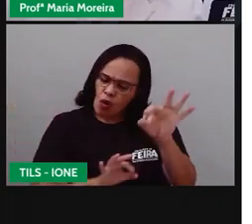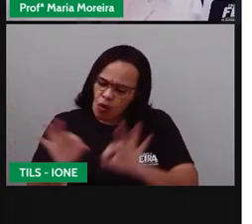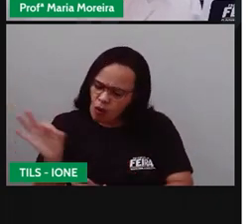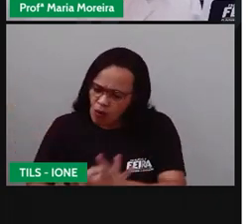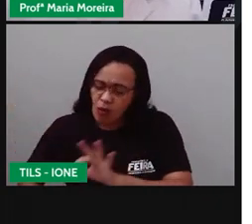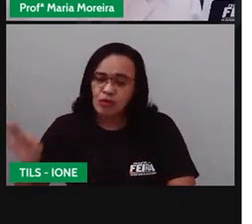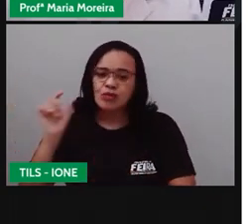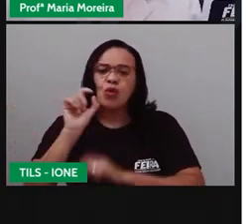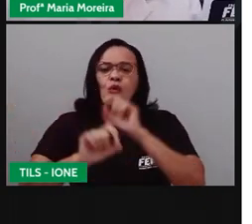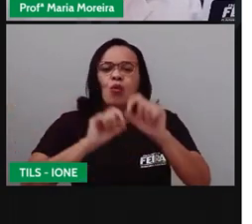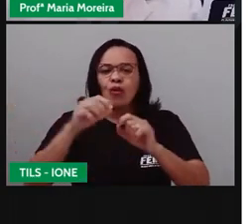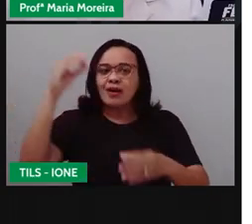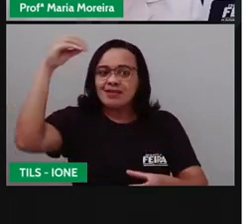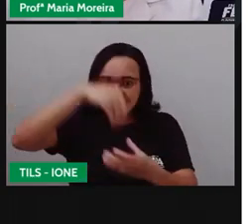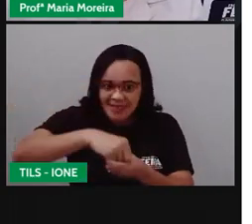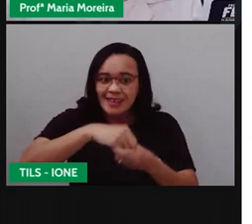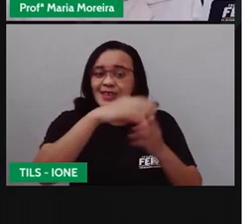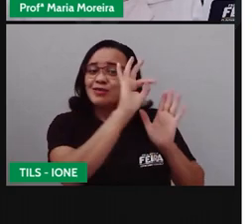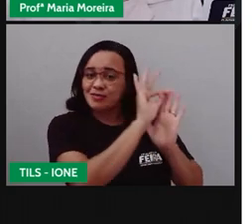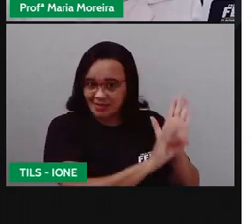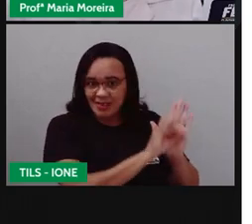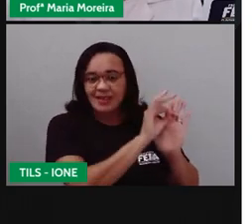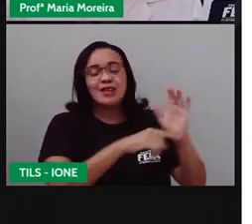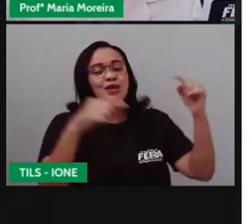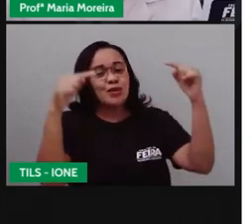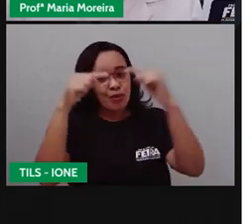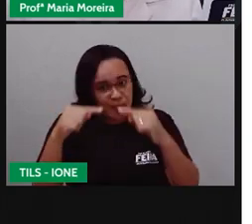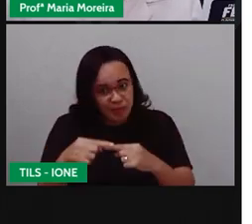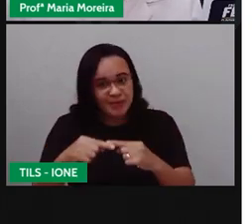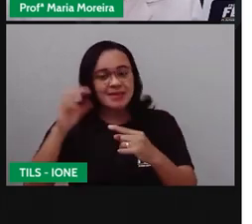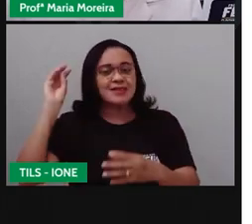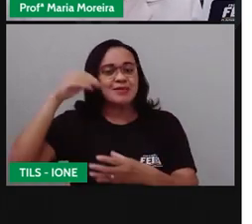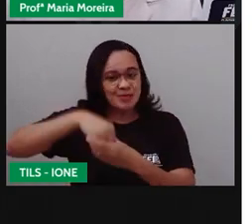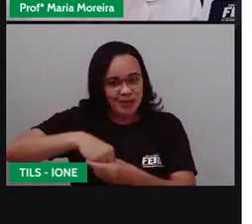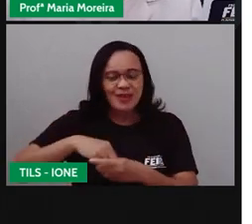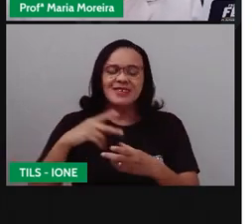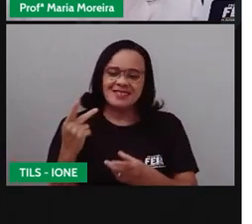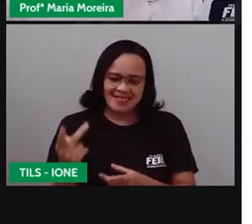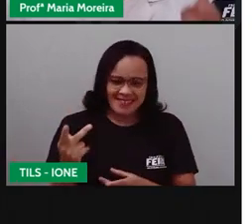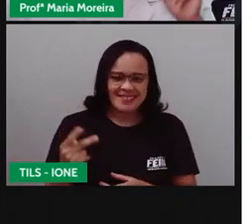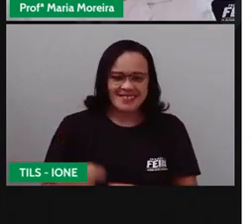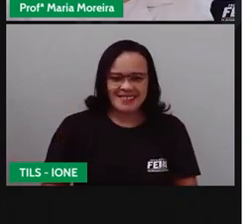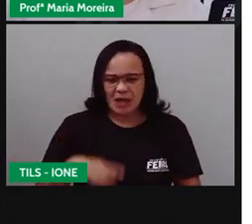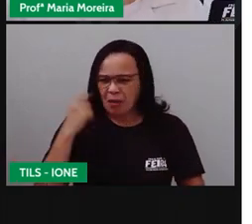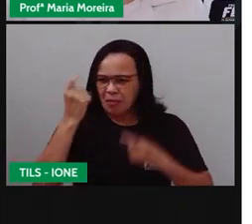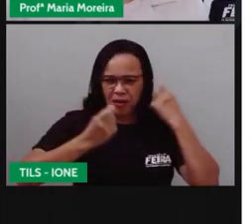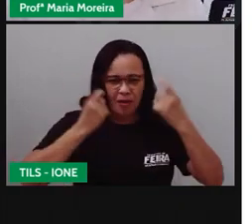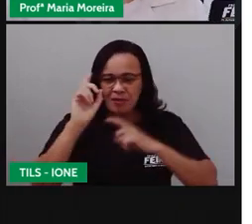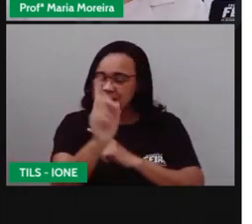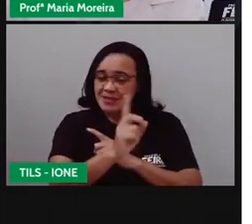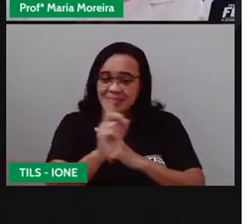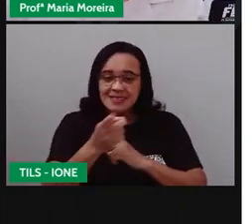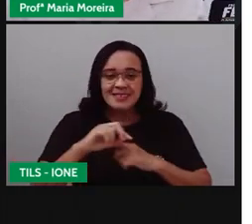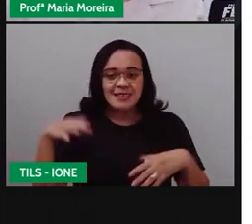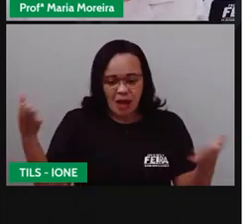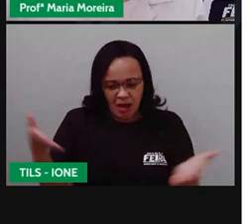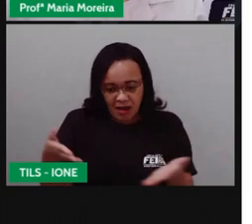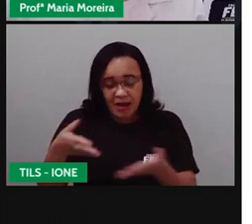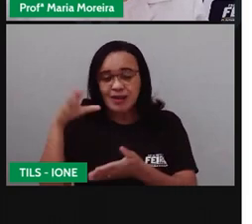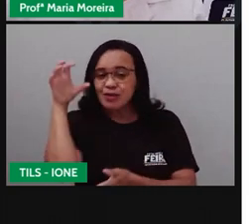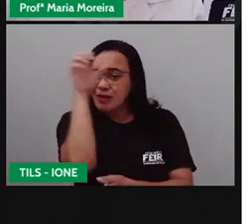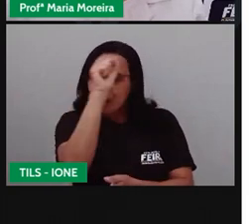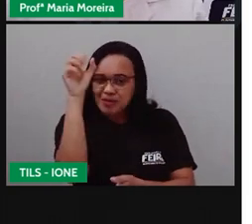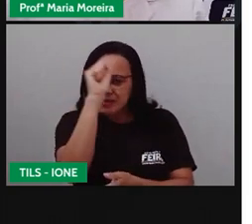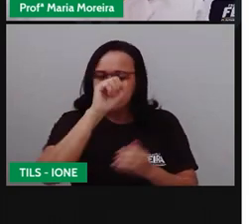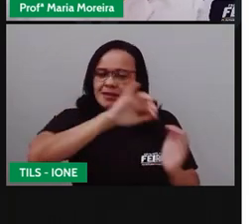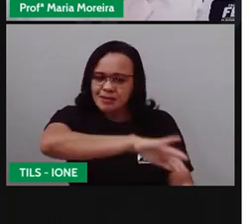um texto. Então, isso é uma biografia, mas não se preocupe. Vamos aprender sobre biografia daqui